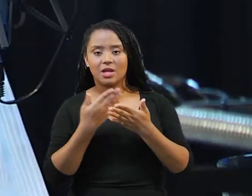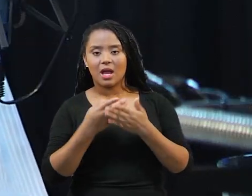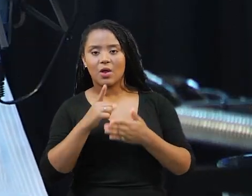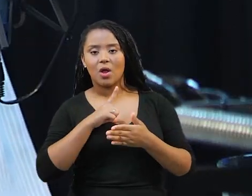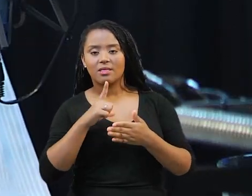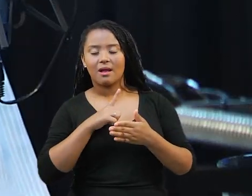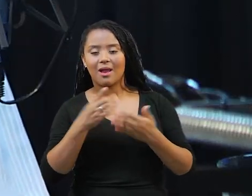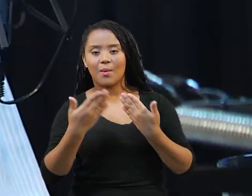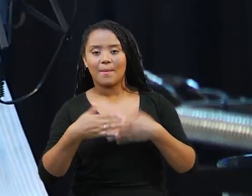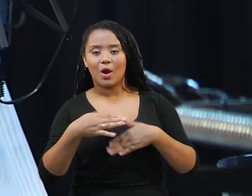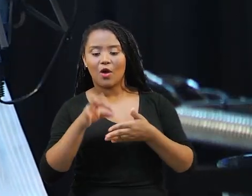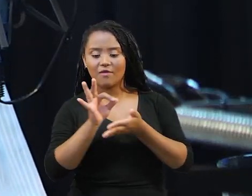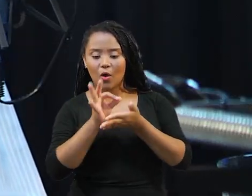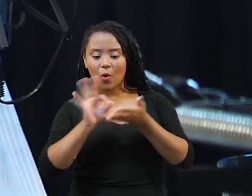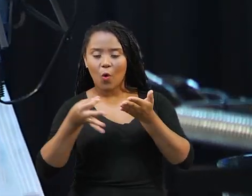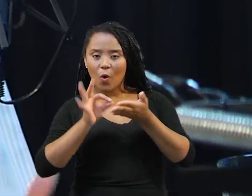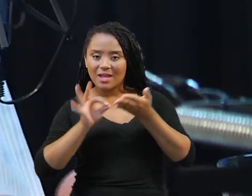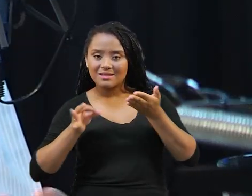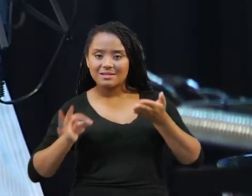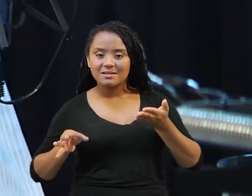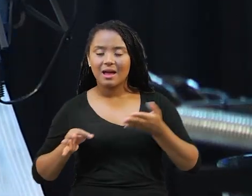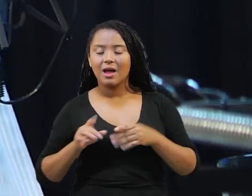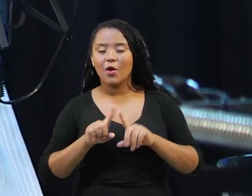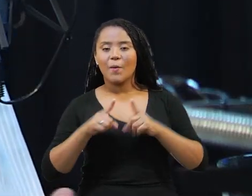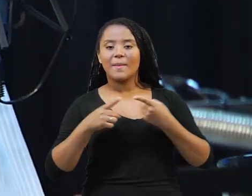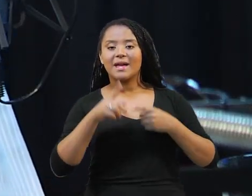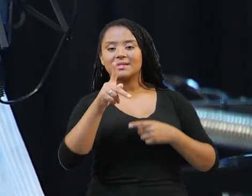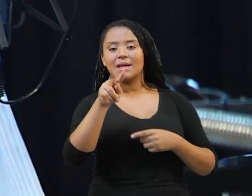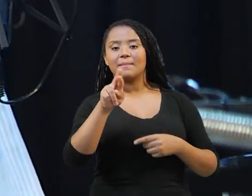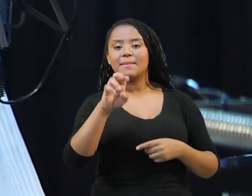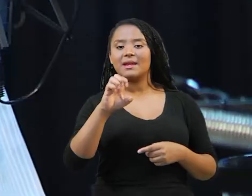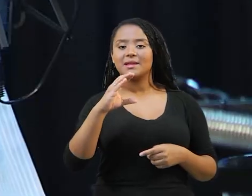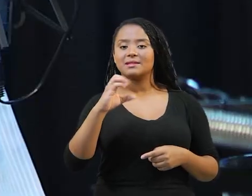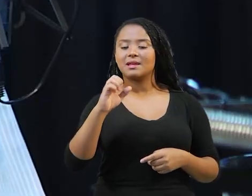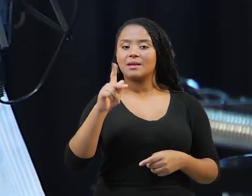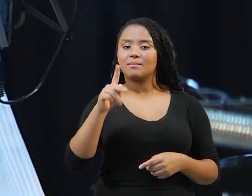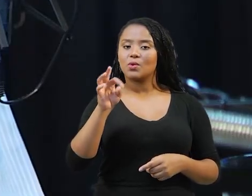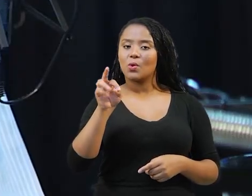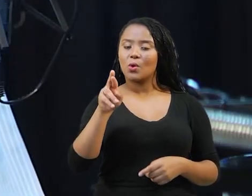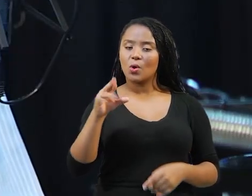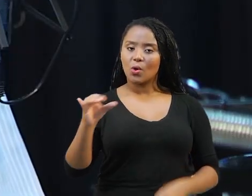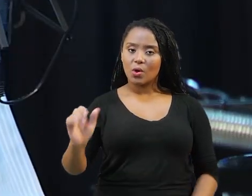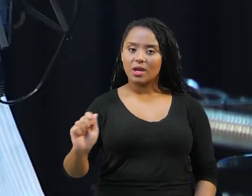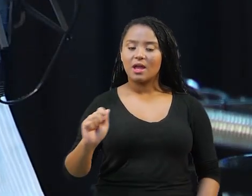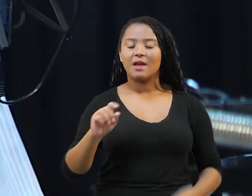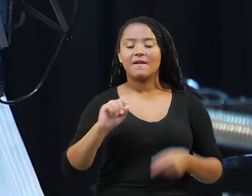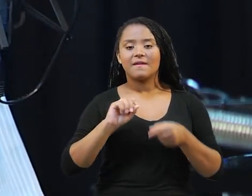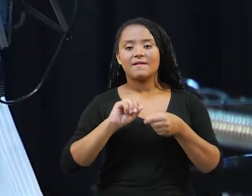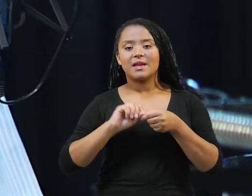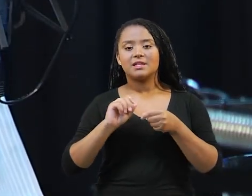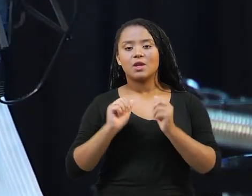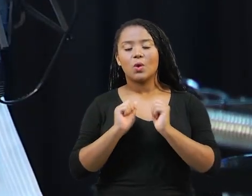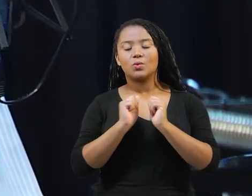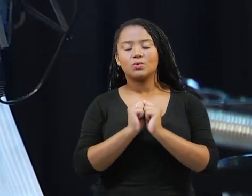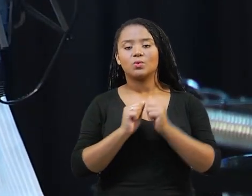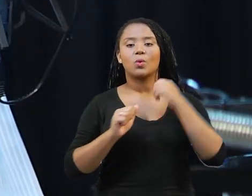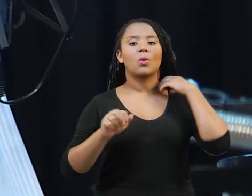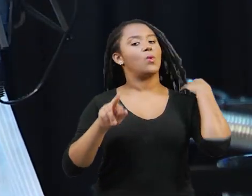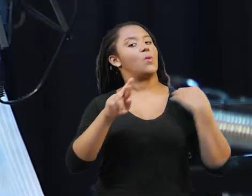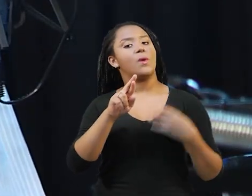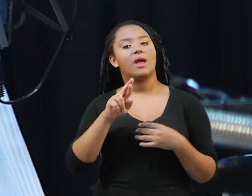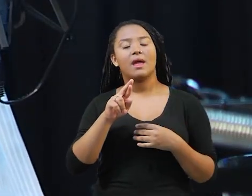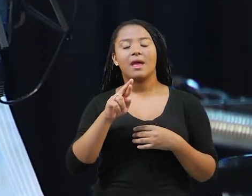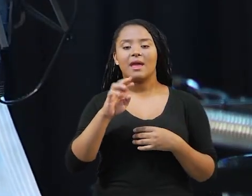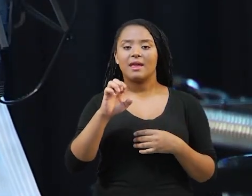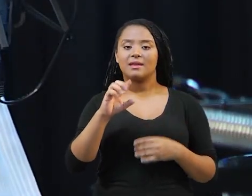assumindo mesmo a sala de aula, com correção de provas, né? Mas a preceptoria a gente fazia com o residente e